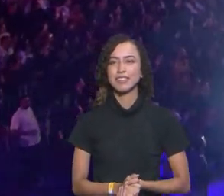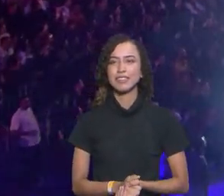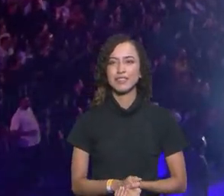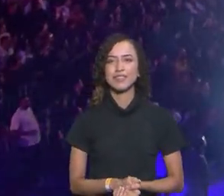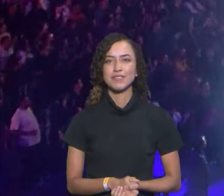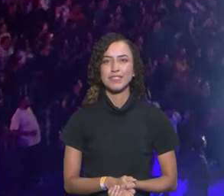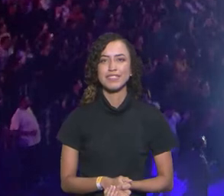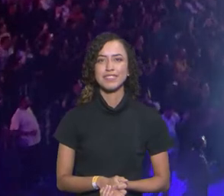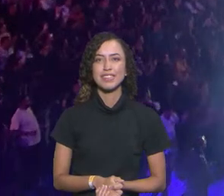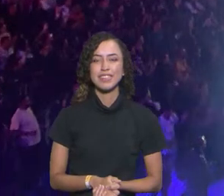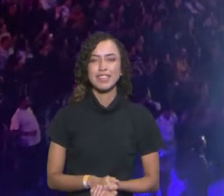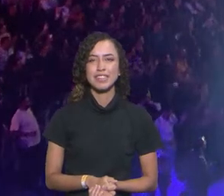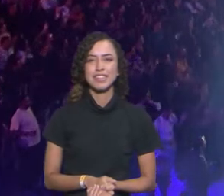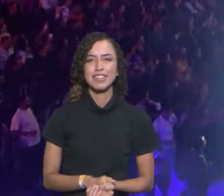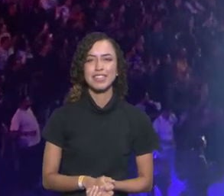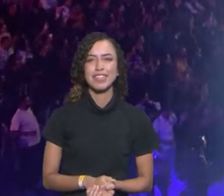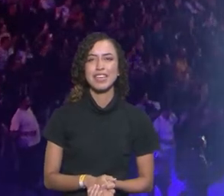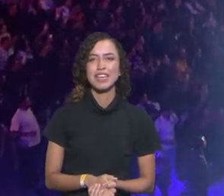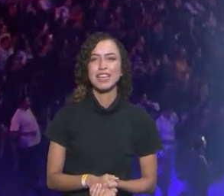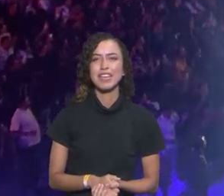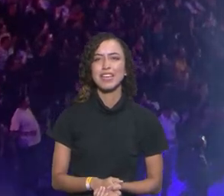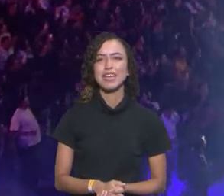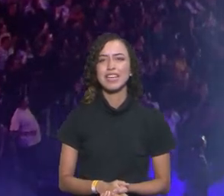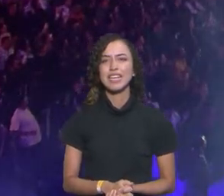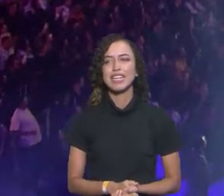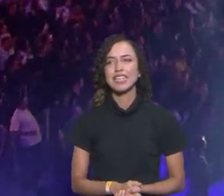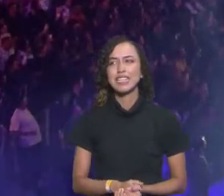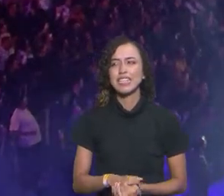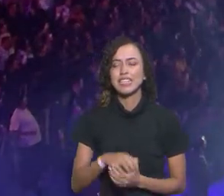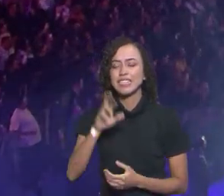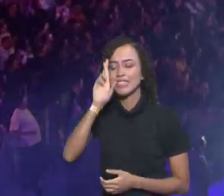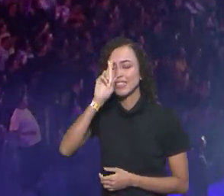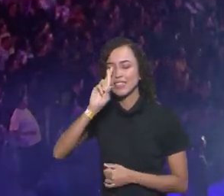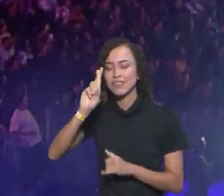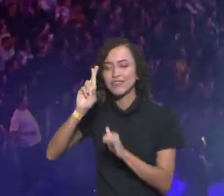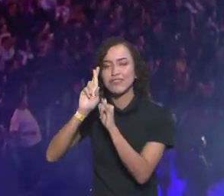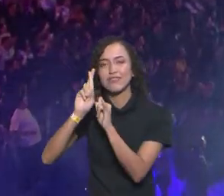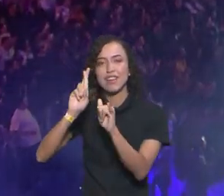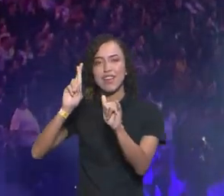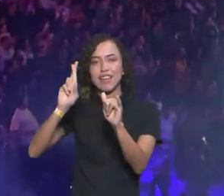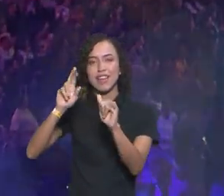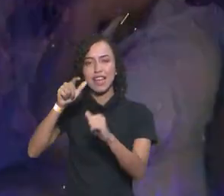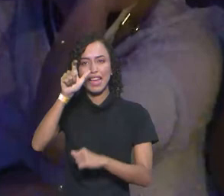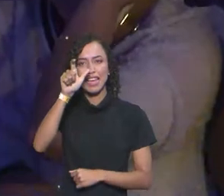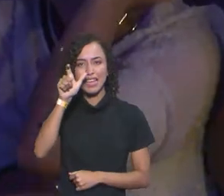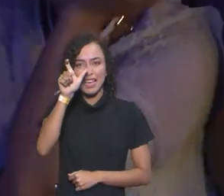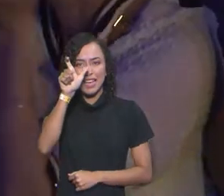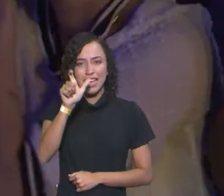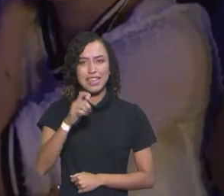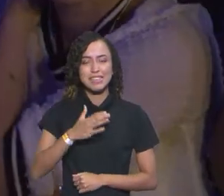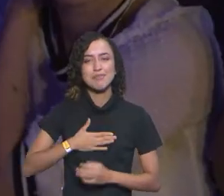primeiramente quem ele é E aí ele diz a minha igreja